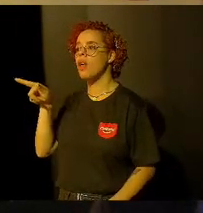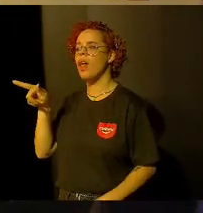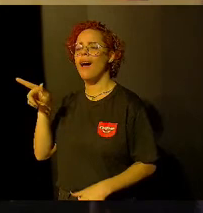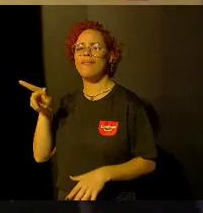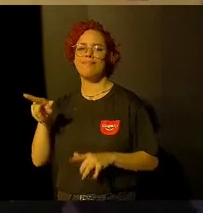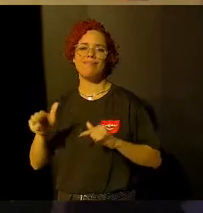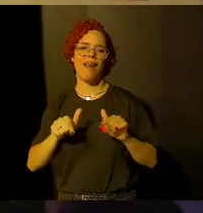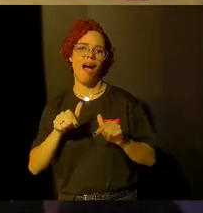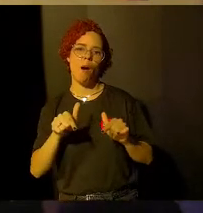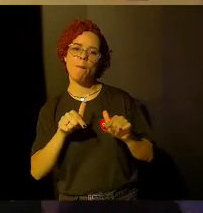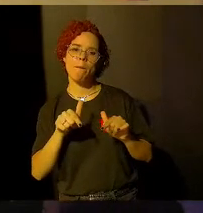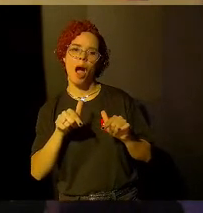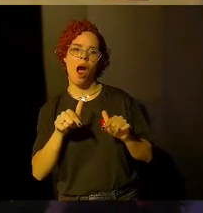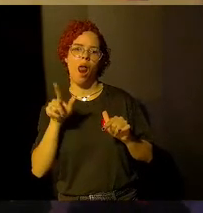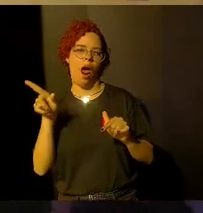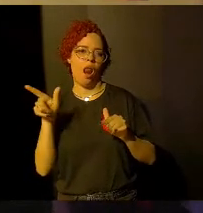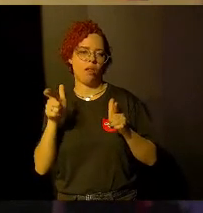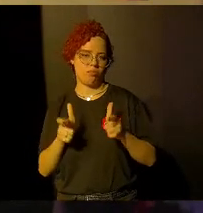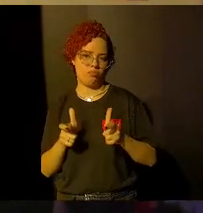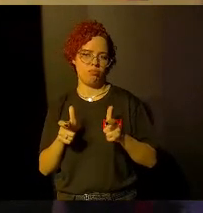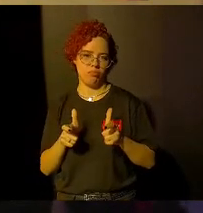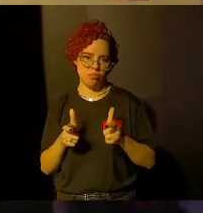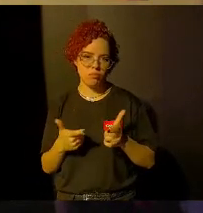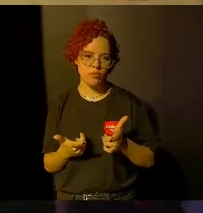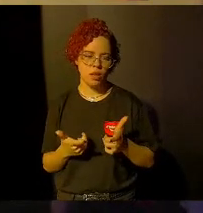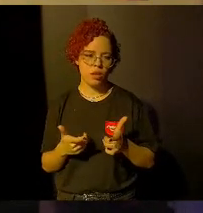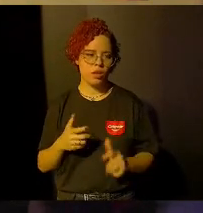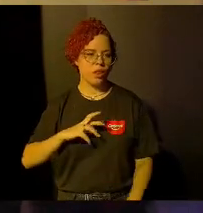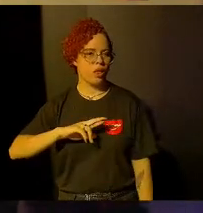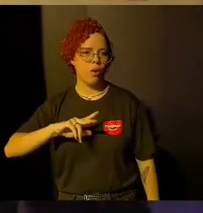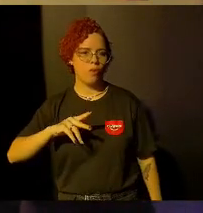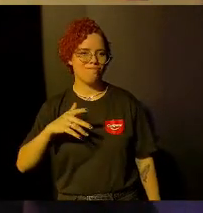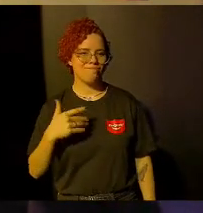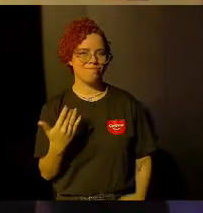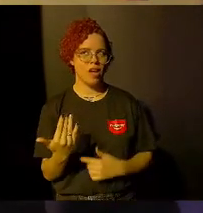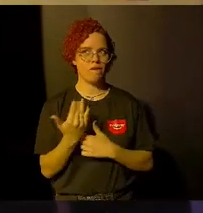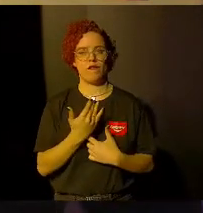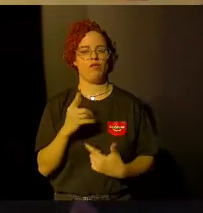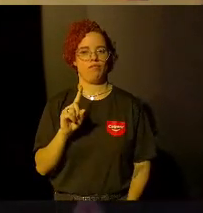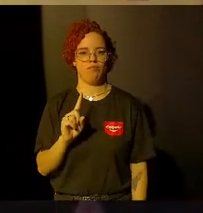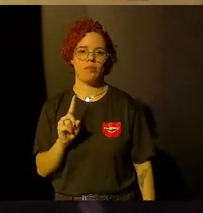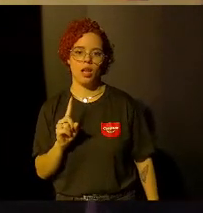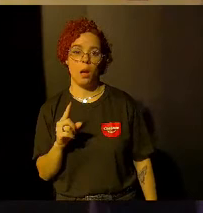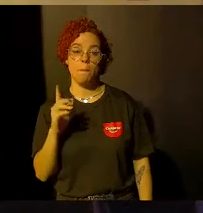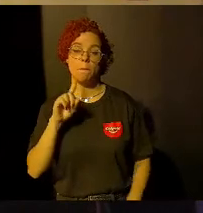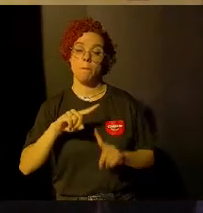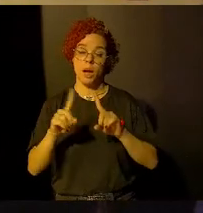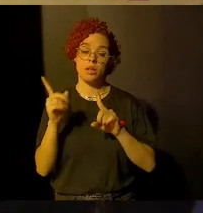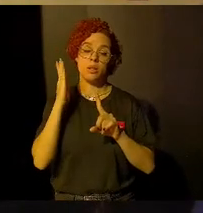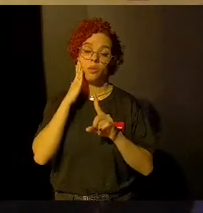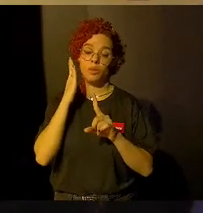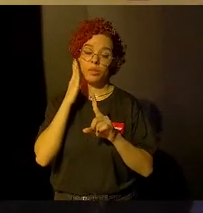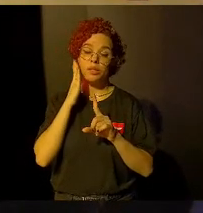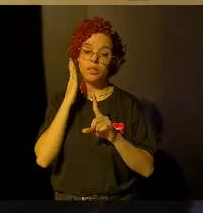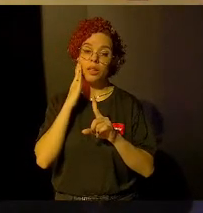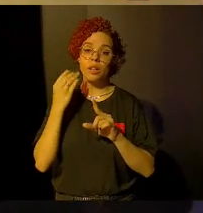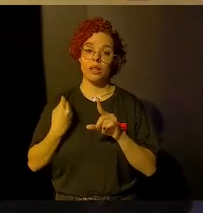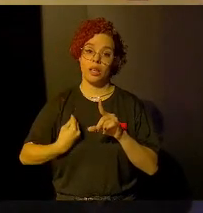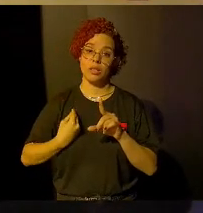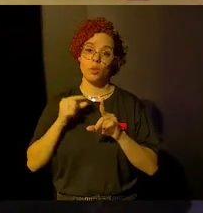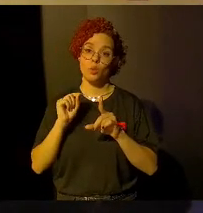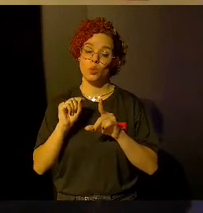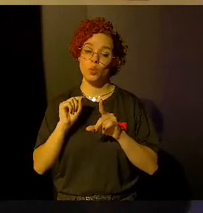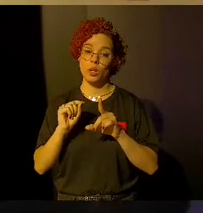que me favorece aquela possibilidade que eu recebo Ainda assim eu sei que existe e que é muito diferente